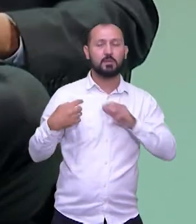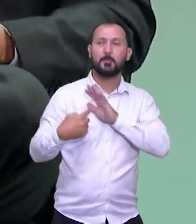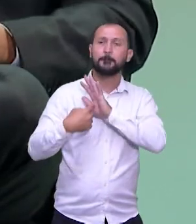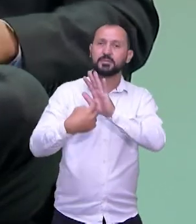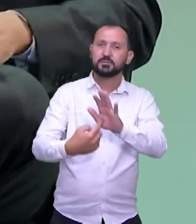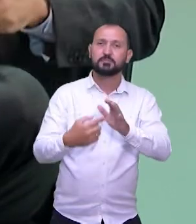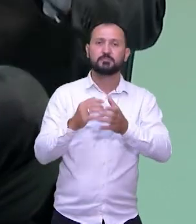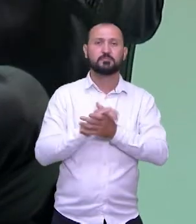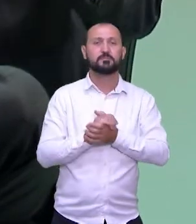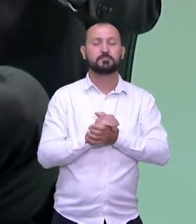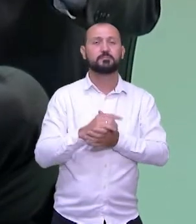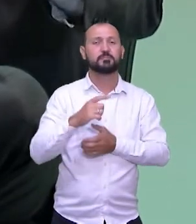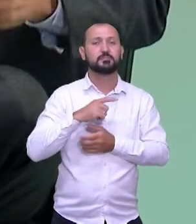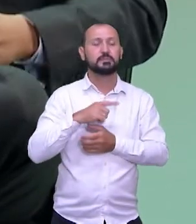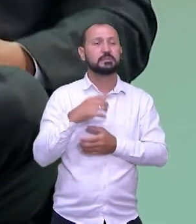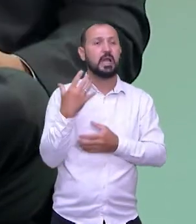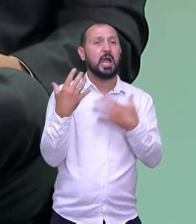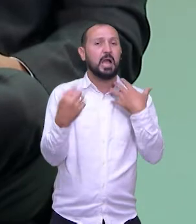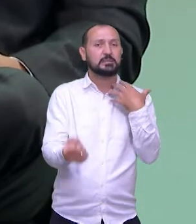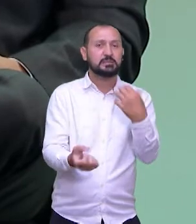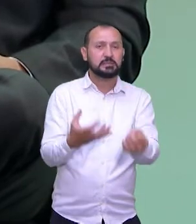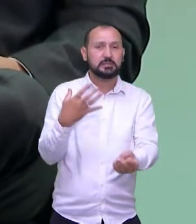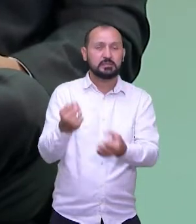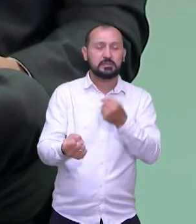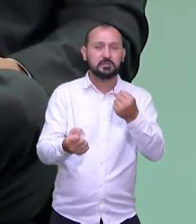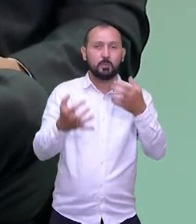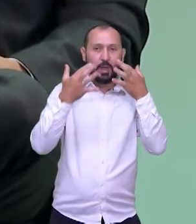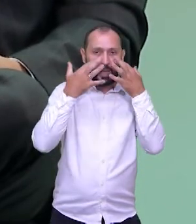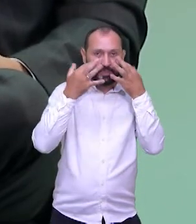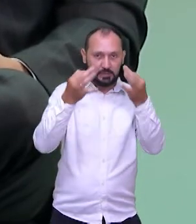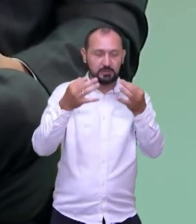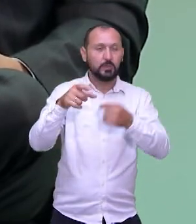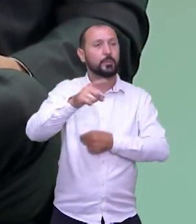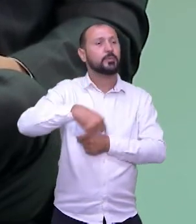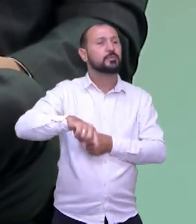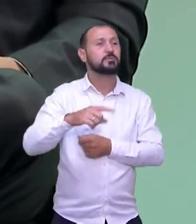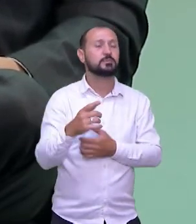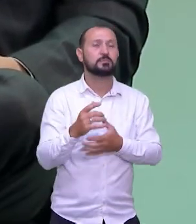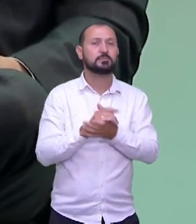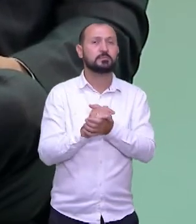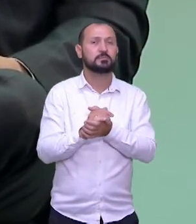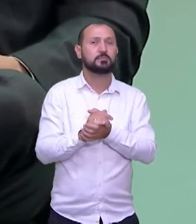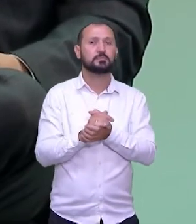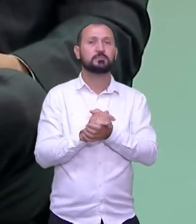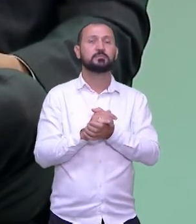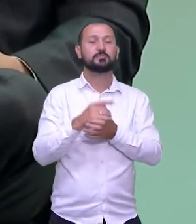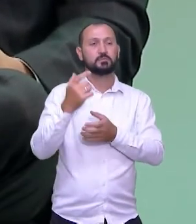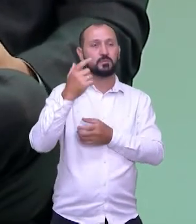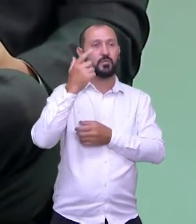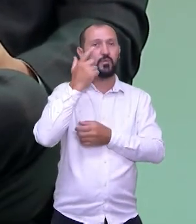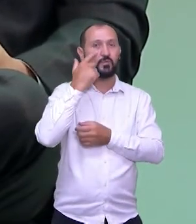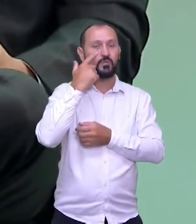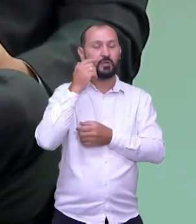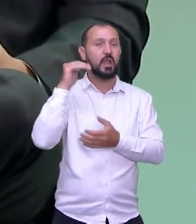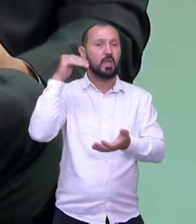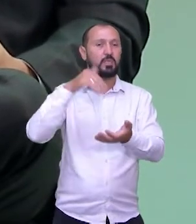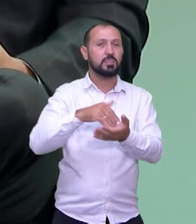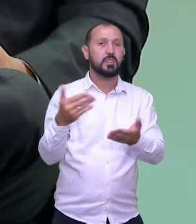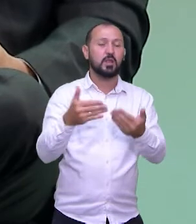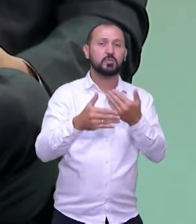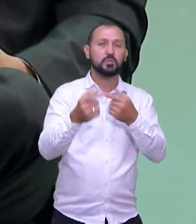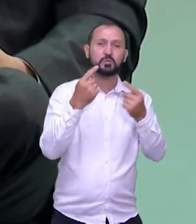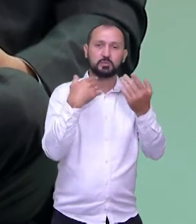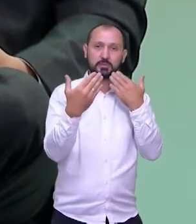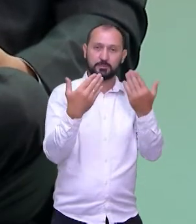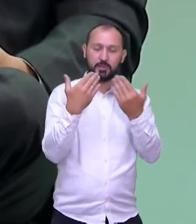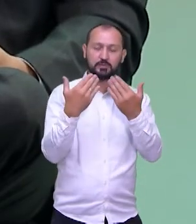tem apresentado e tem sido acolhido, né, com muita atenção por todos os candidatos. Inclusive a gente vem observando até